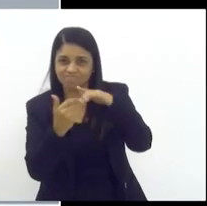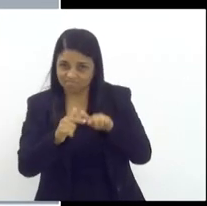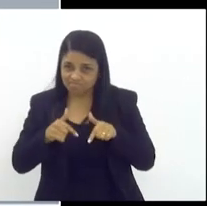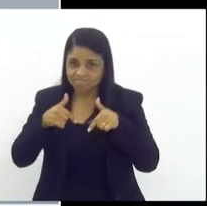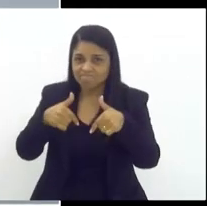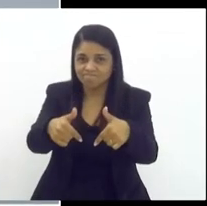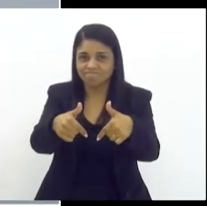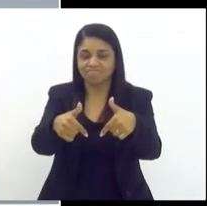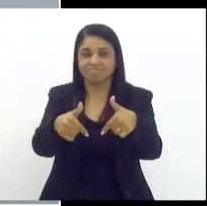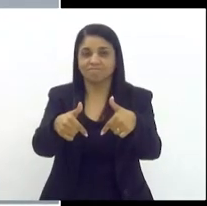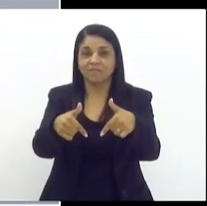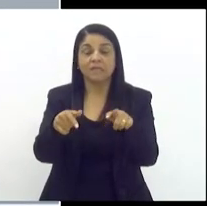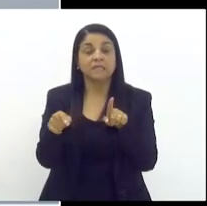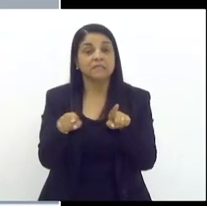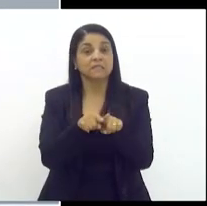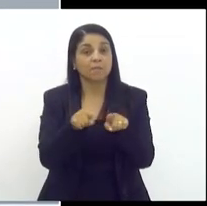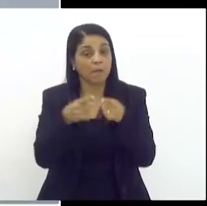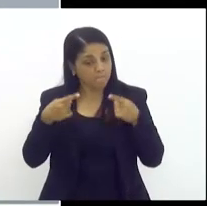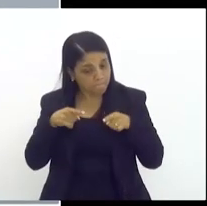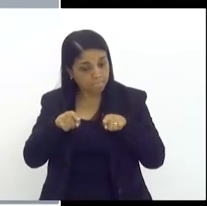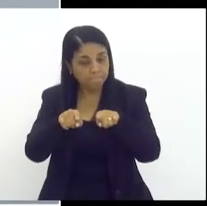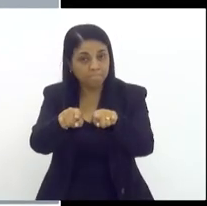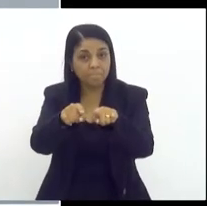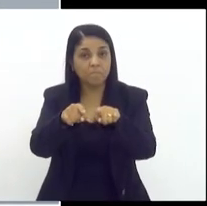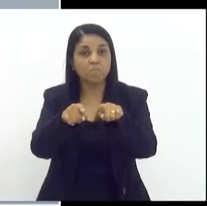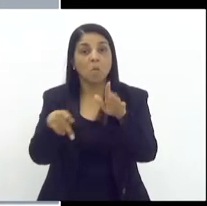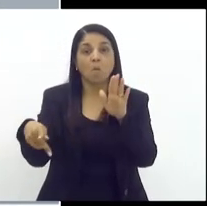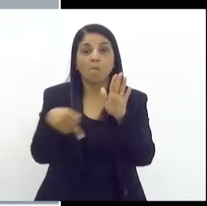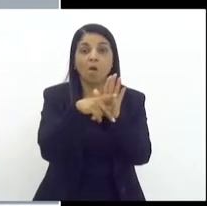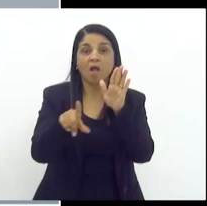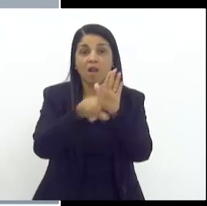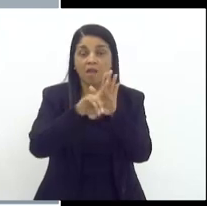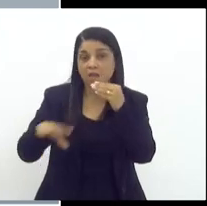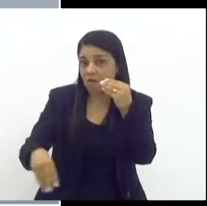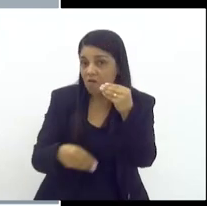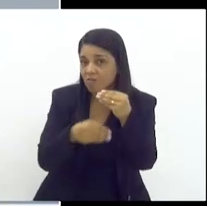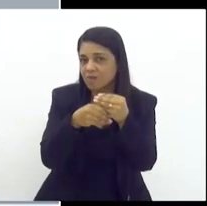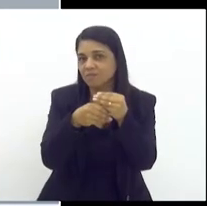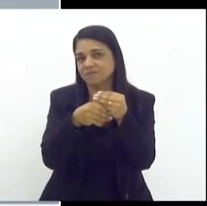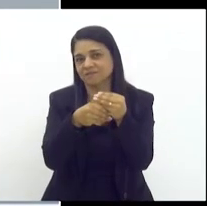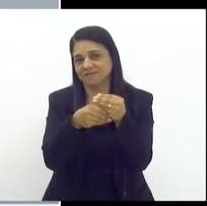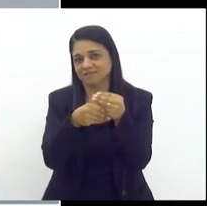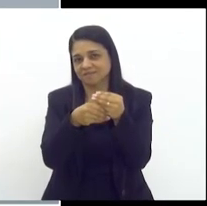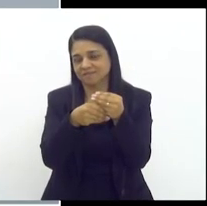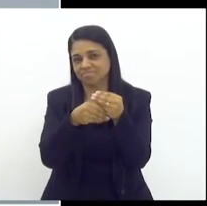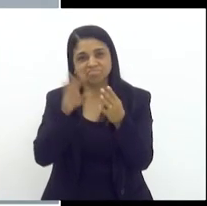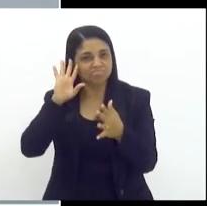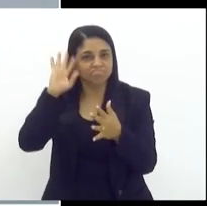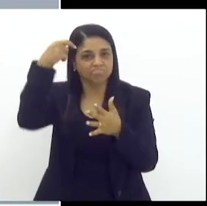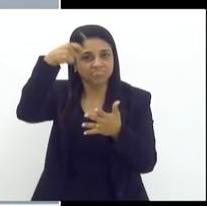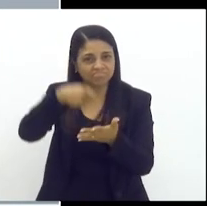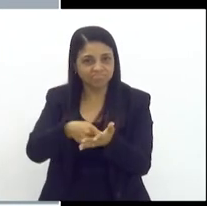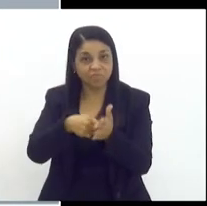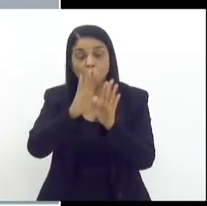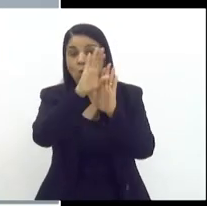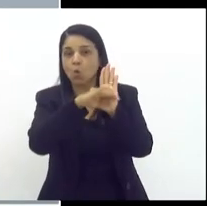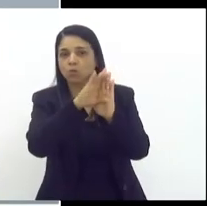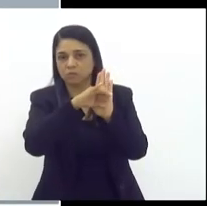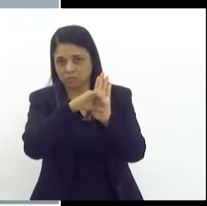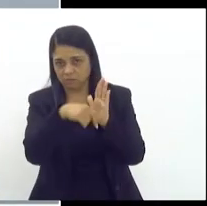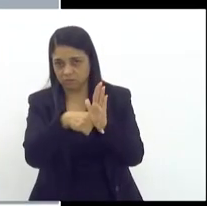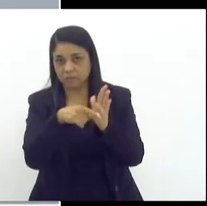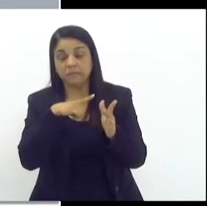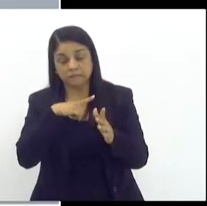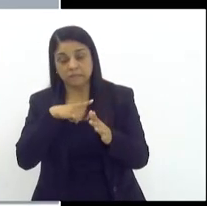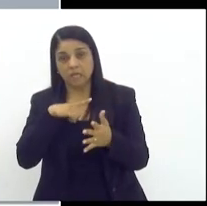ao mesmo tempo também apresentamos um projeto de lei complementar definindo esse conceito que outras